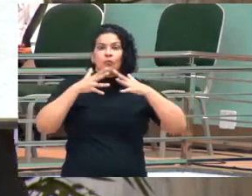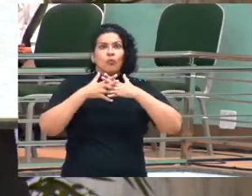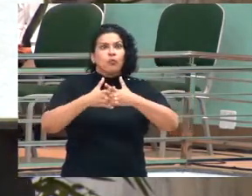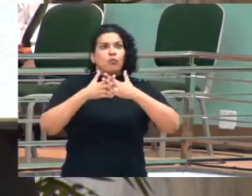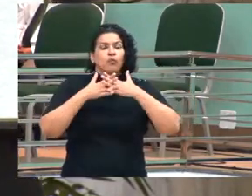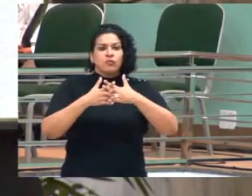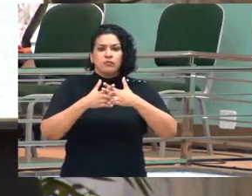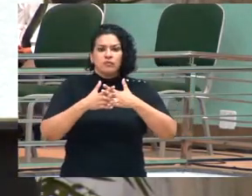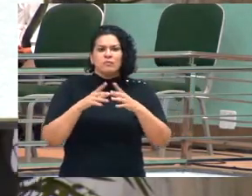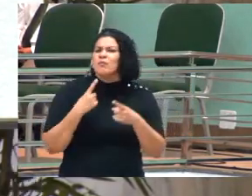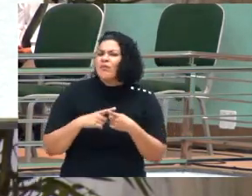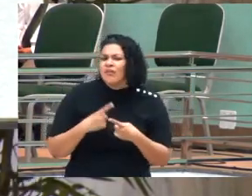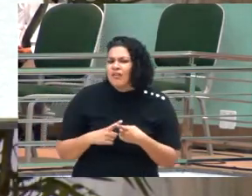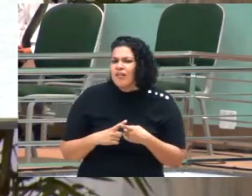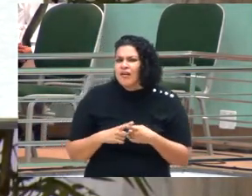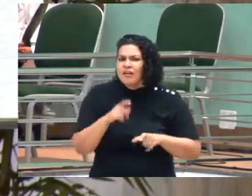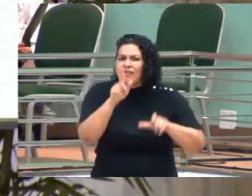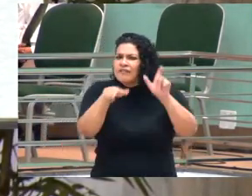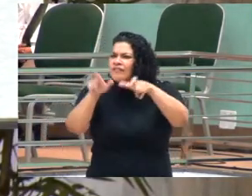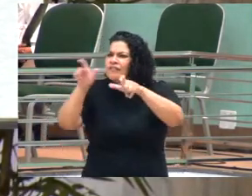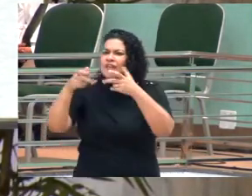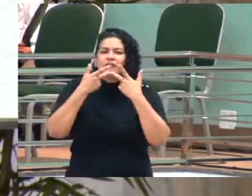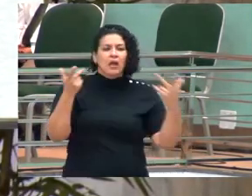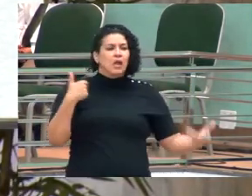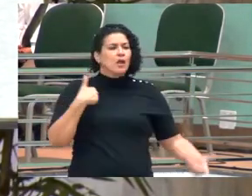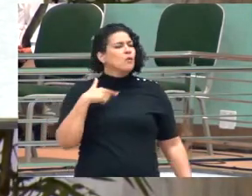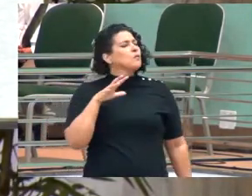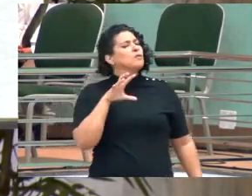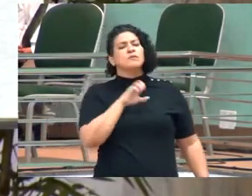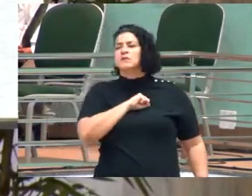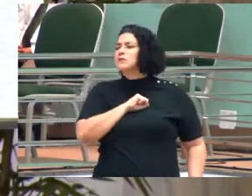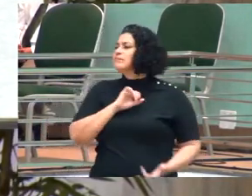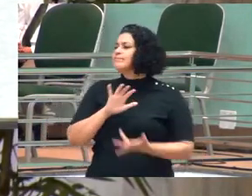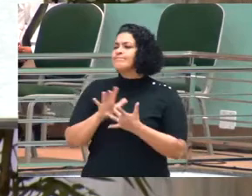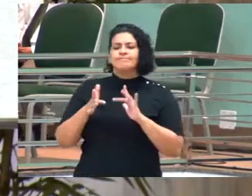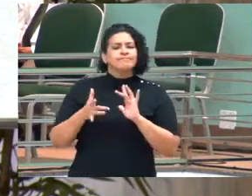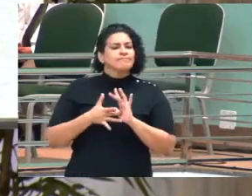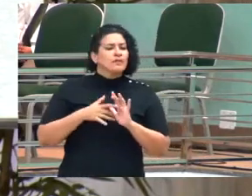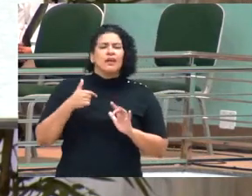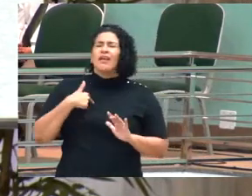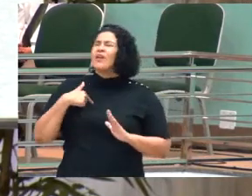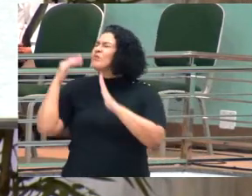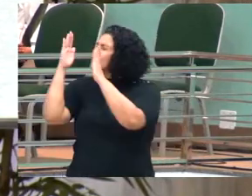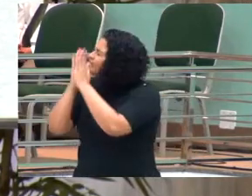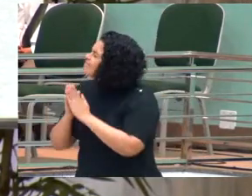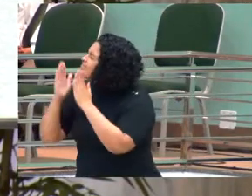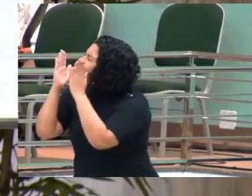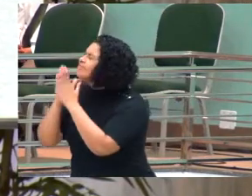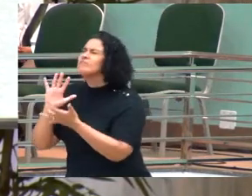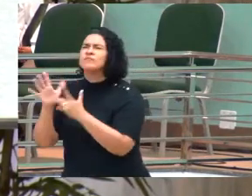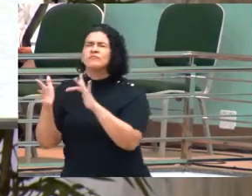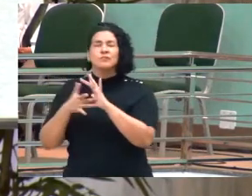Jesus, que adoram ao Senhor Jesus, mas não abandonaram os seus pecados.